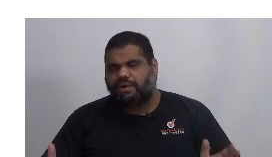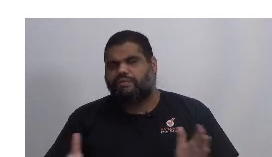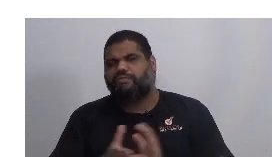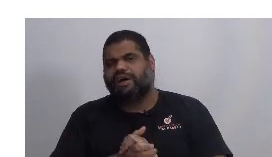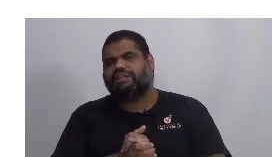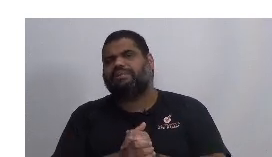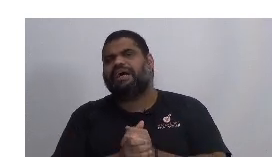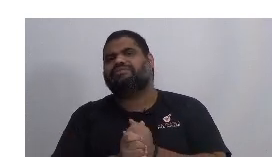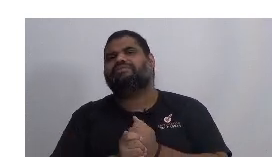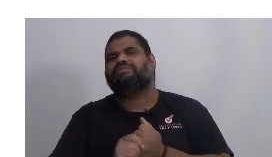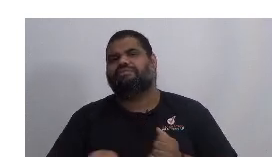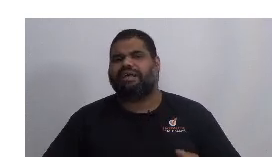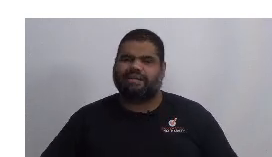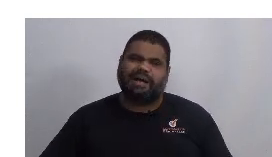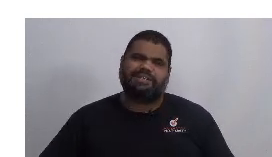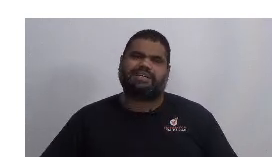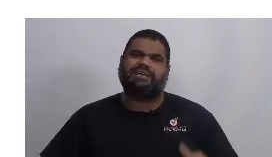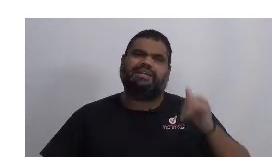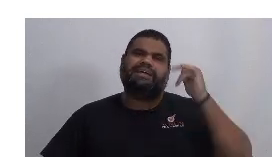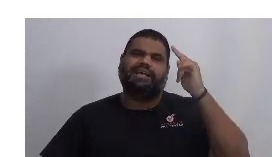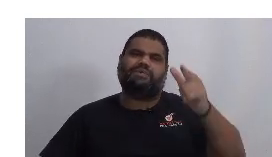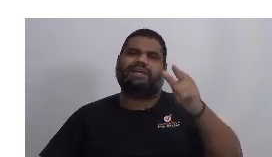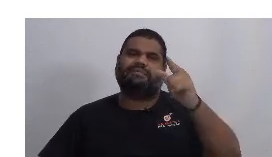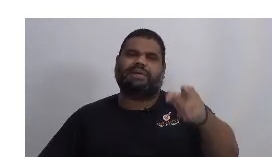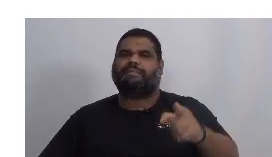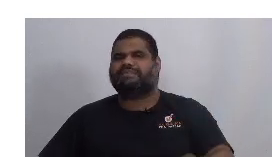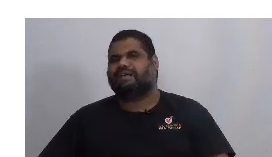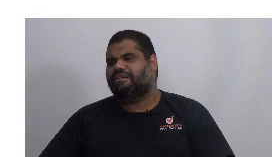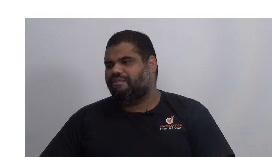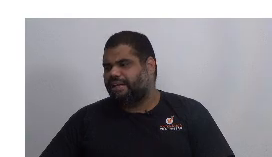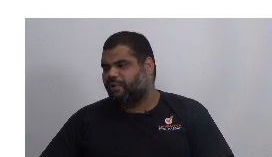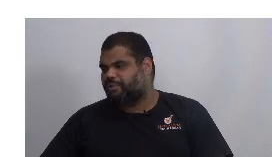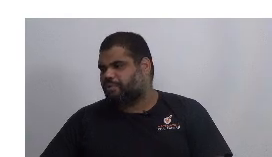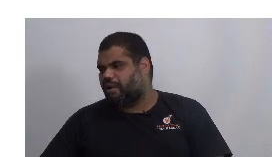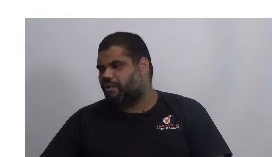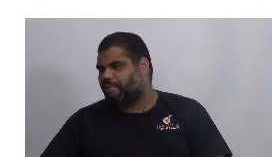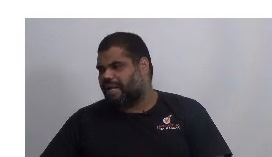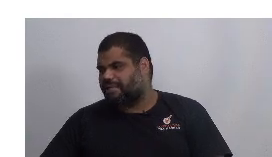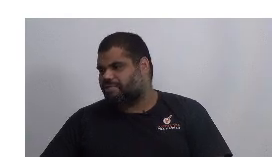Legal? Forte abraço. Matemática é o quê? Para passar. Valeu, pessoal. Abraço.